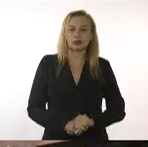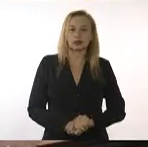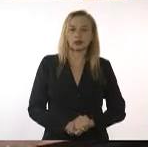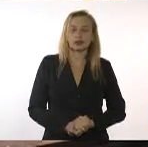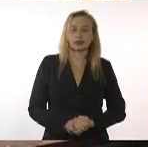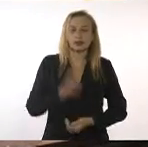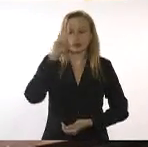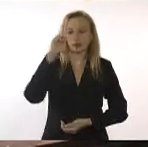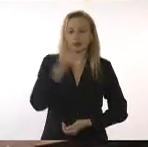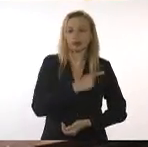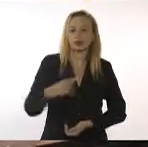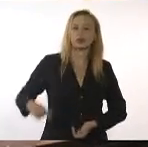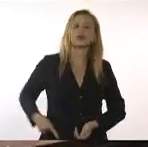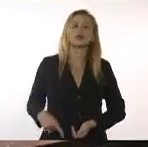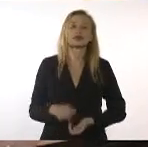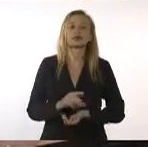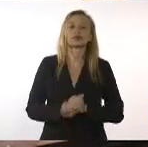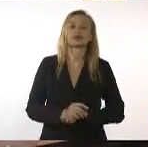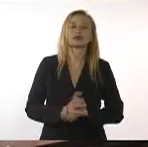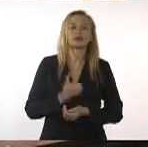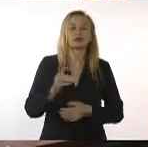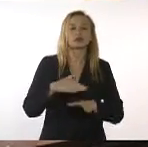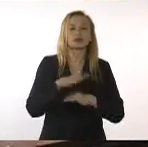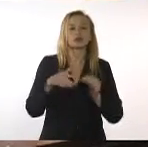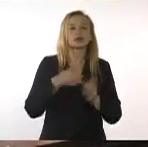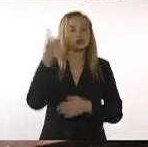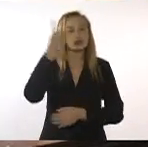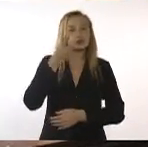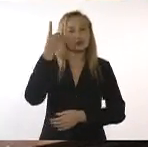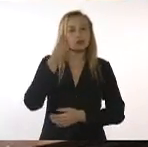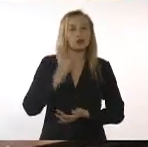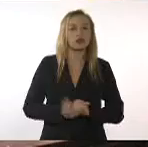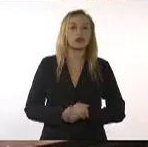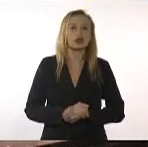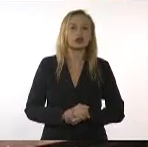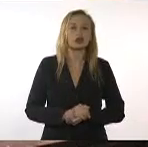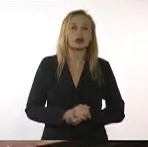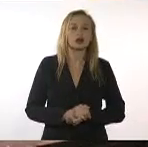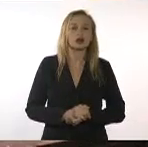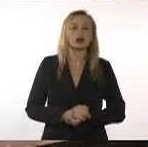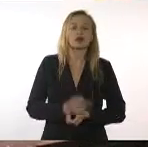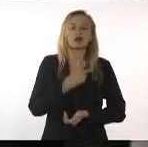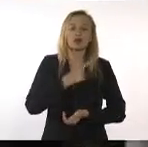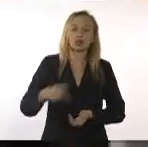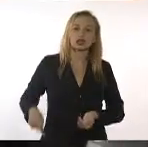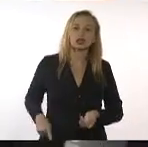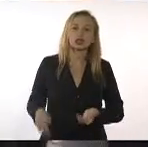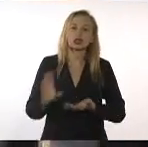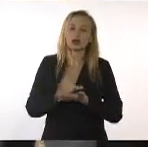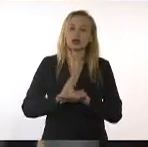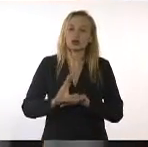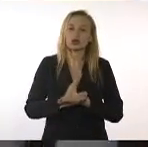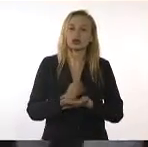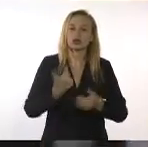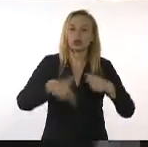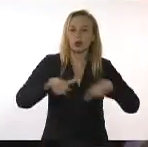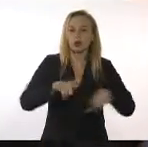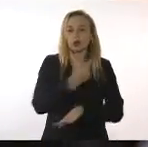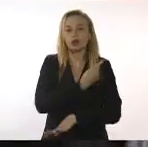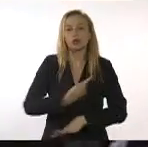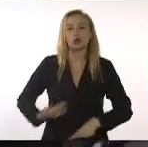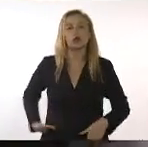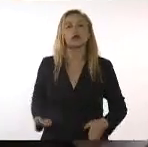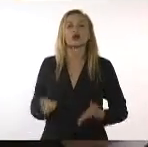o senhor presidente senhoras e senhores deputados como presidente da comissão de servidores públicos dessa